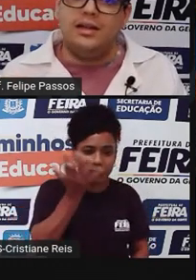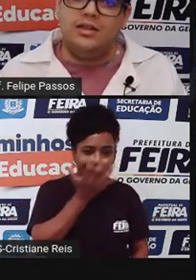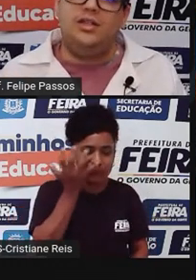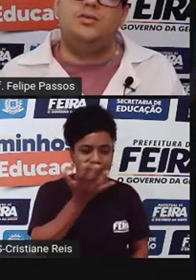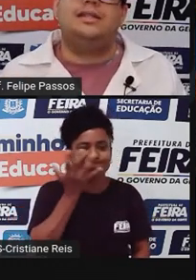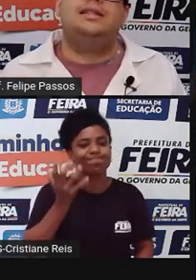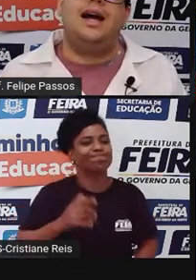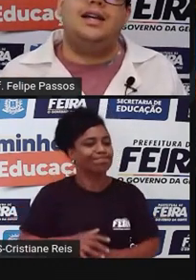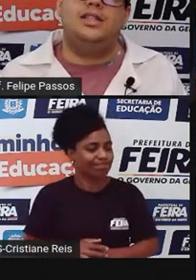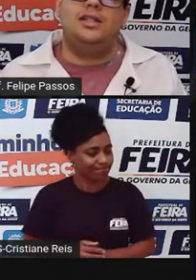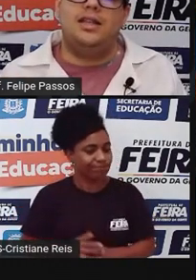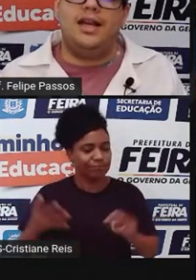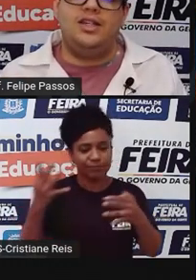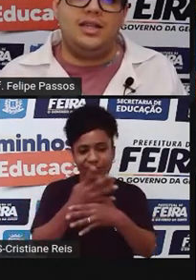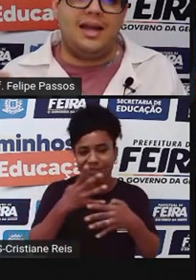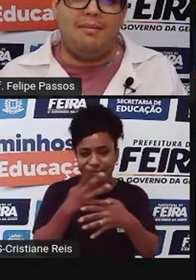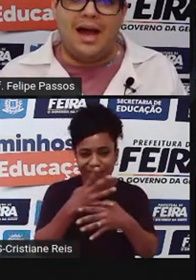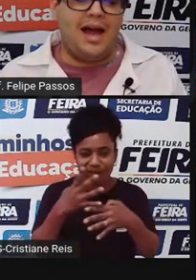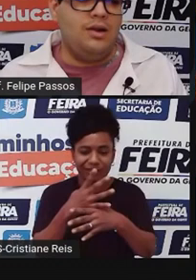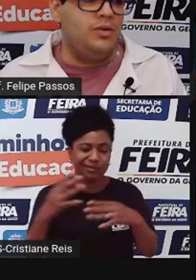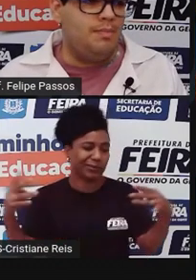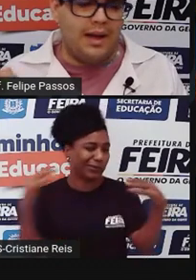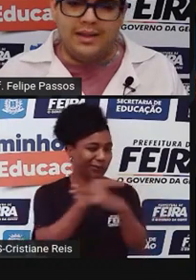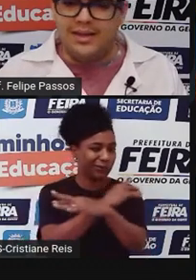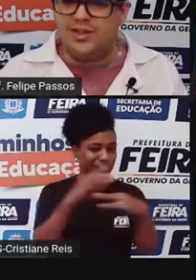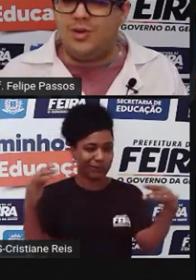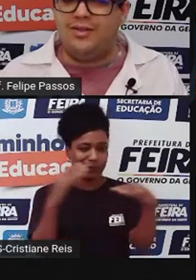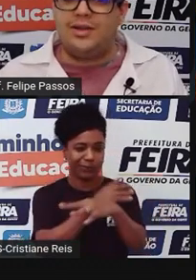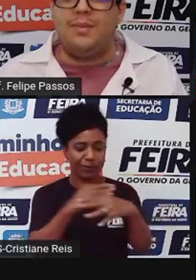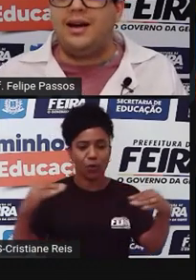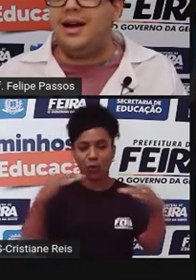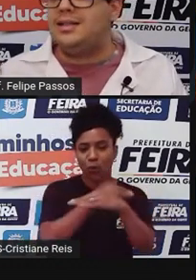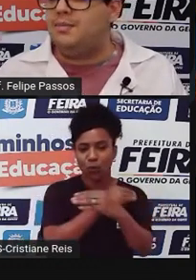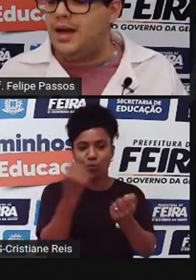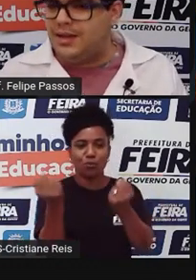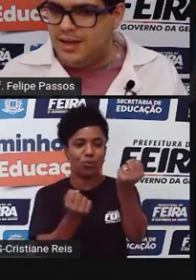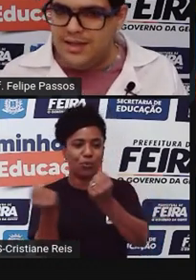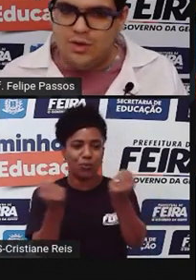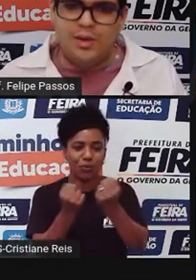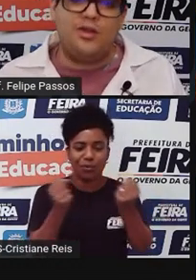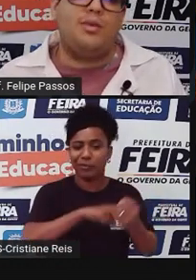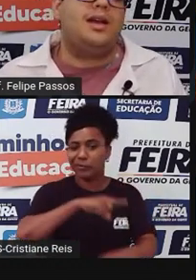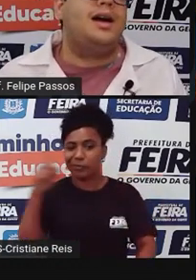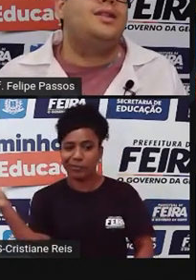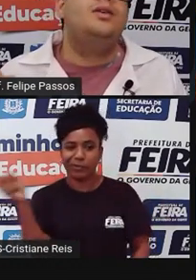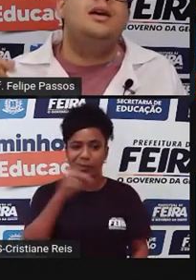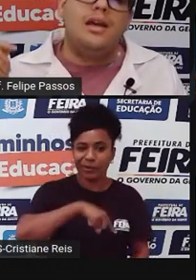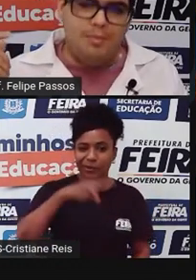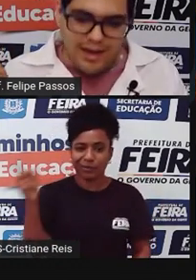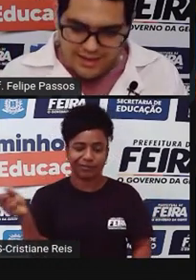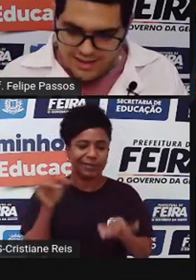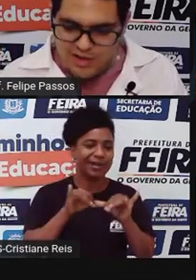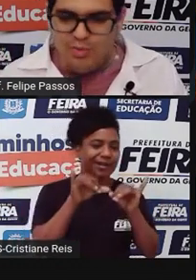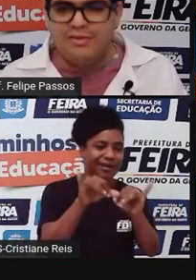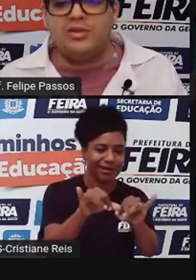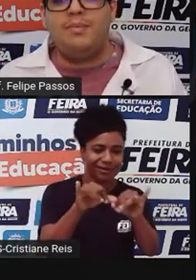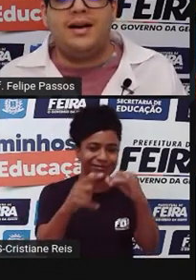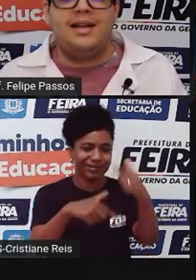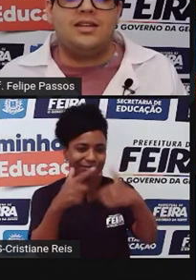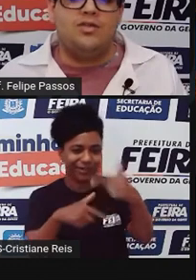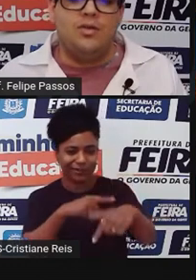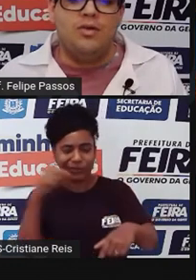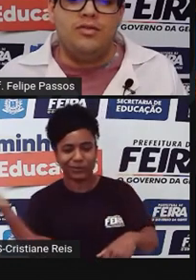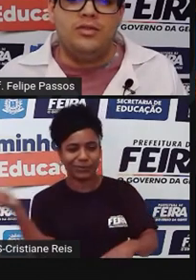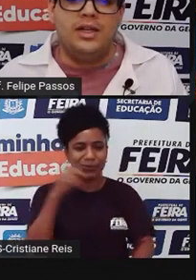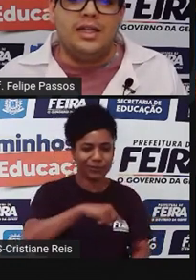rotina de uma cidade é de trabalho e pega trânsito para voltar para casa e pega trânsito para ir no mercado e pega trânsito